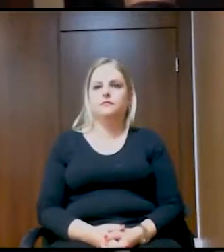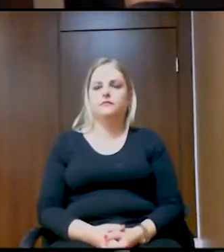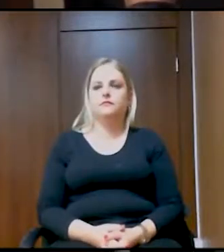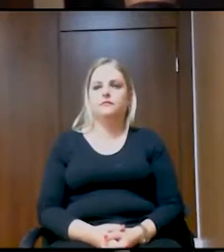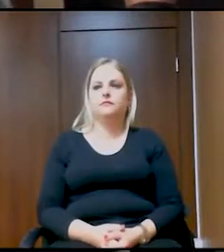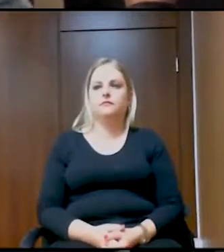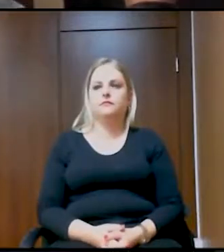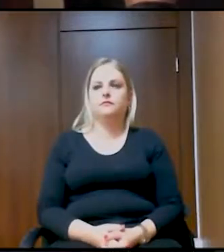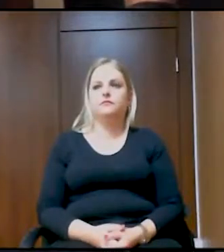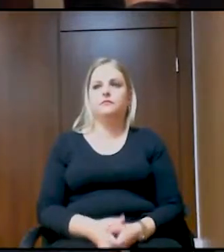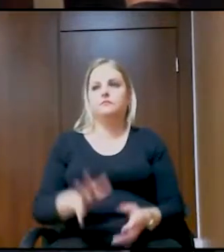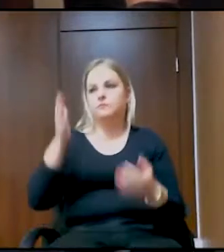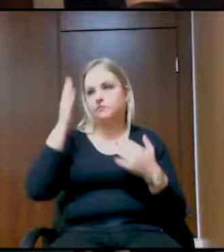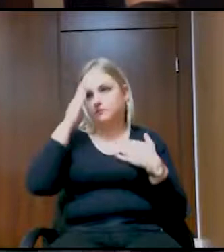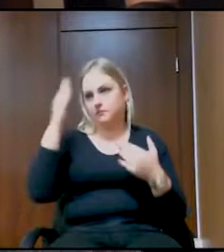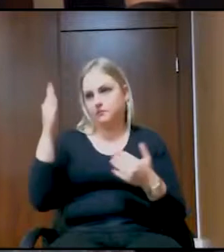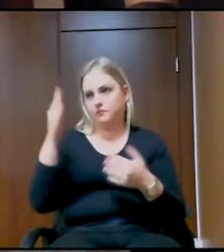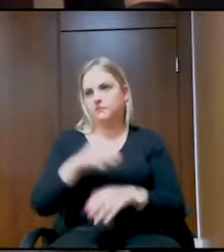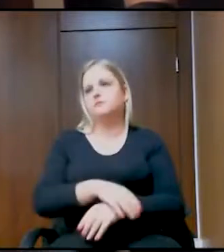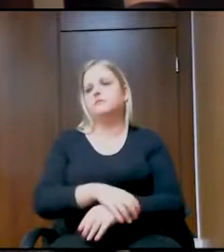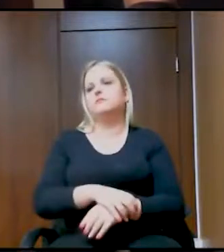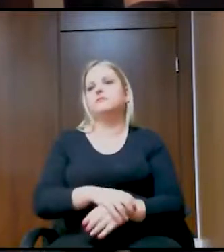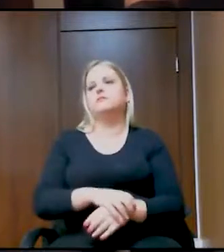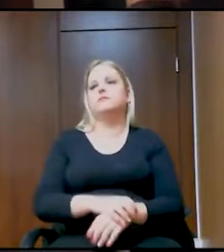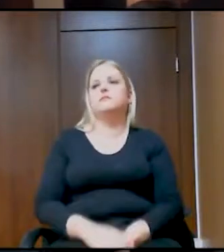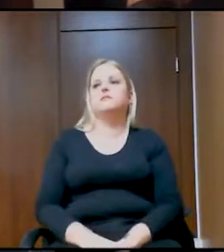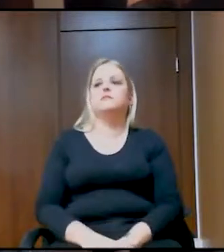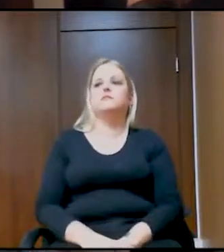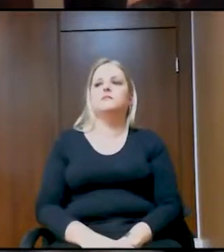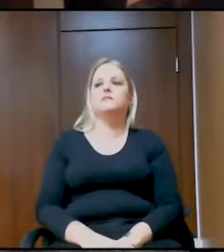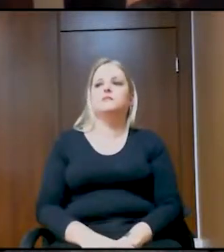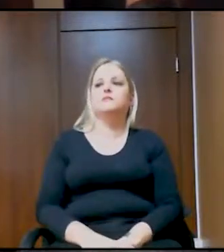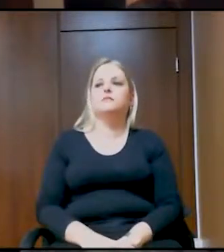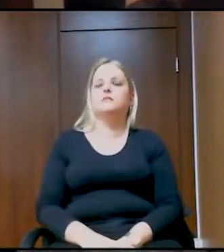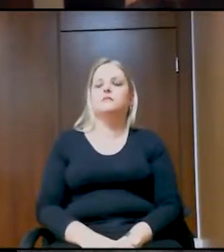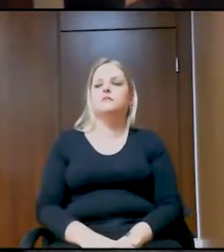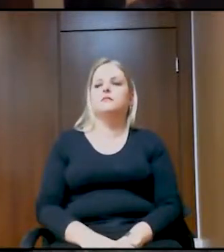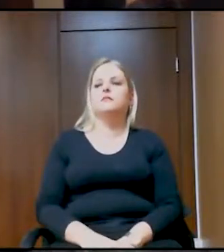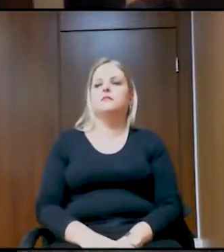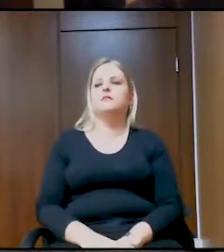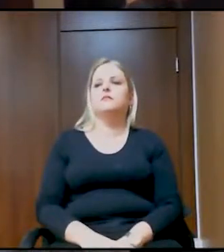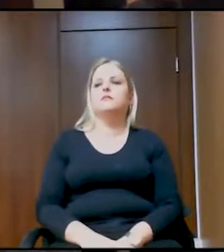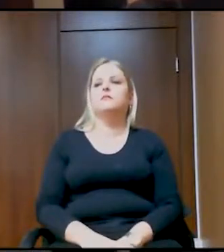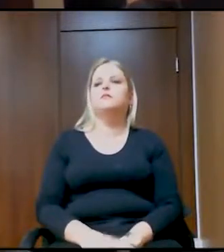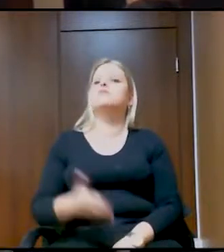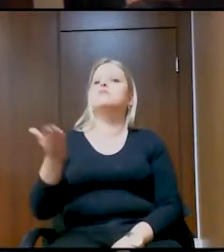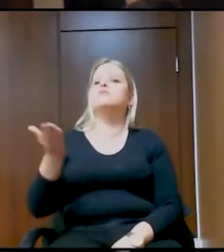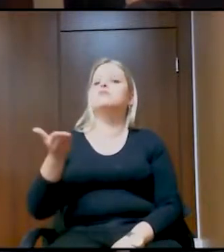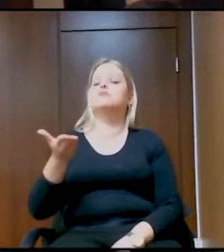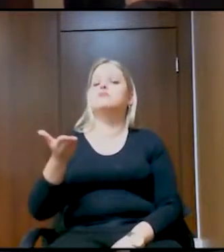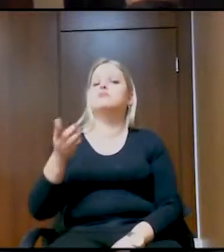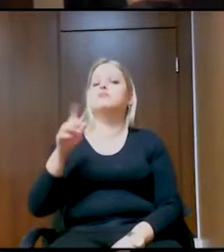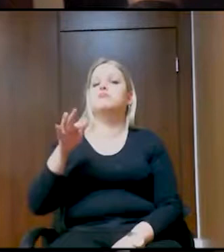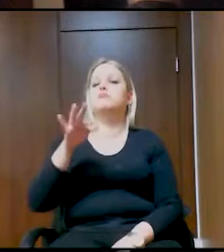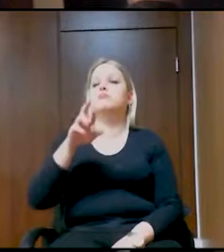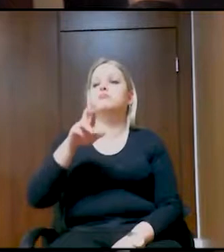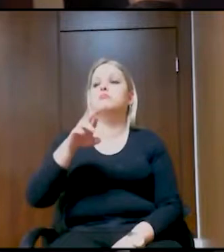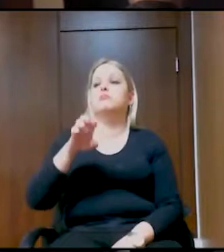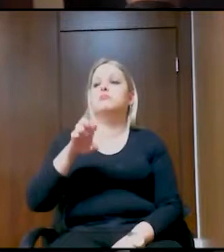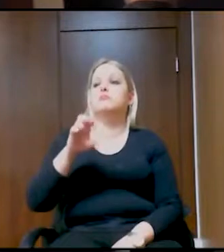Obrigada. A dona Olga respeitou pontualmente os 5 minutos, tá vendo? Foi... Bem, a próxima fala é do Frei